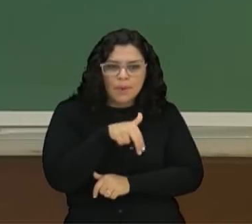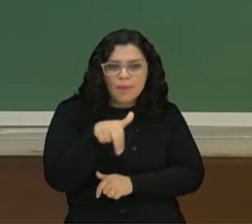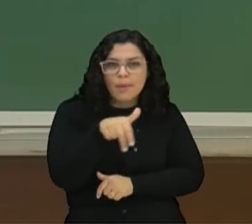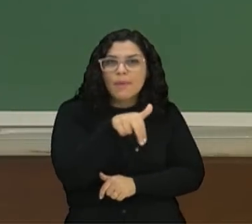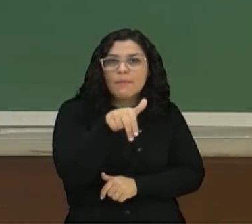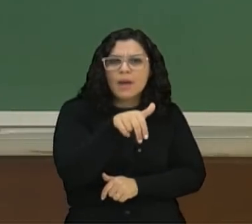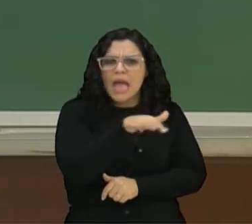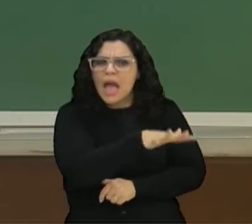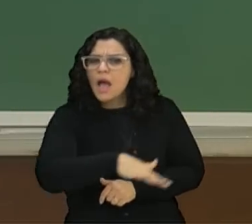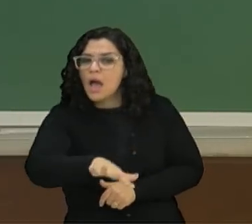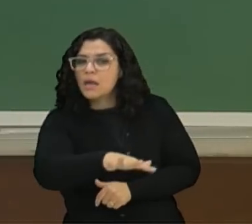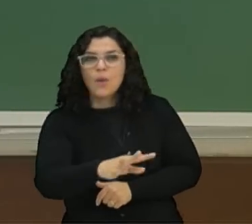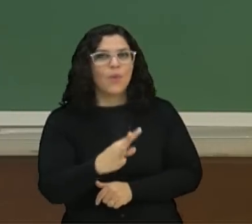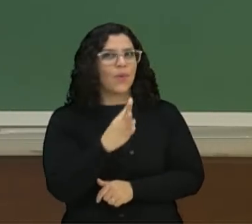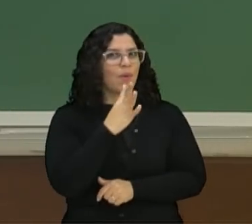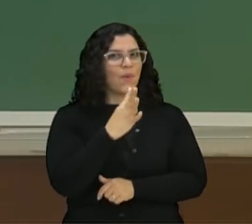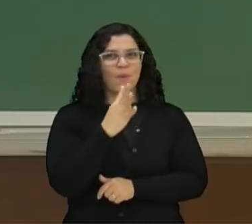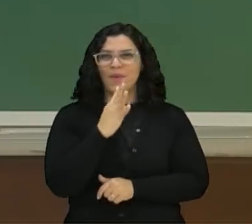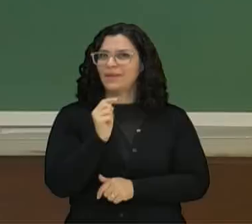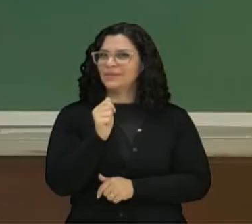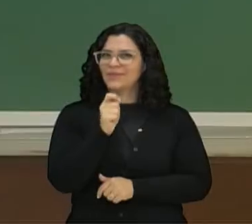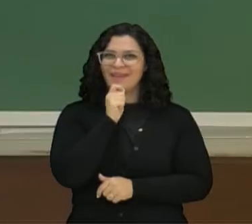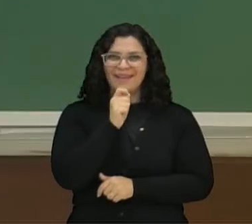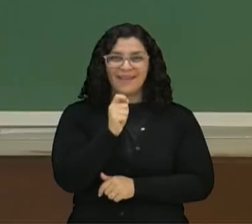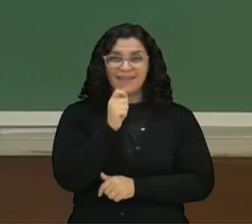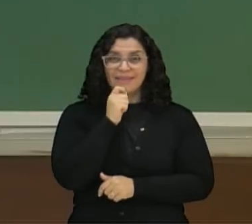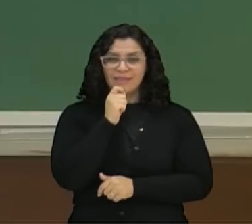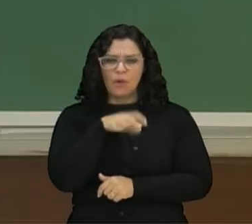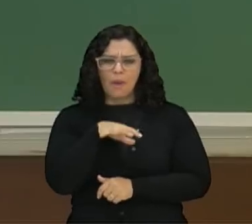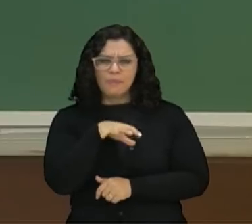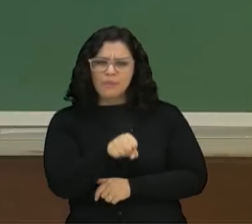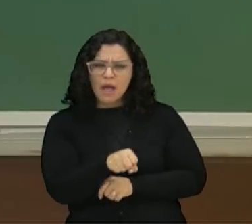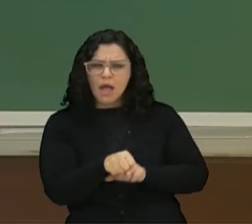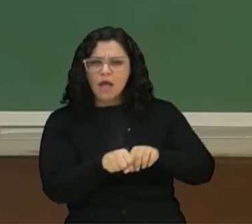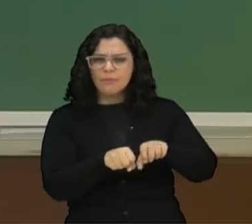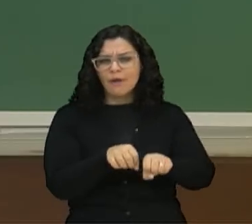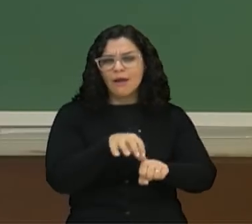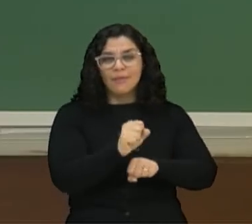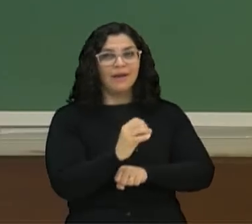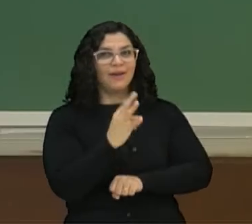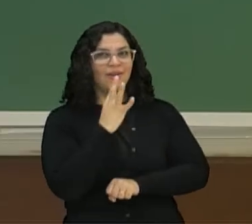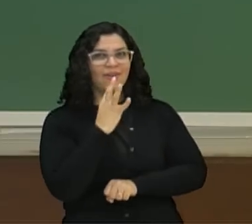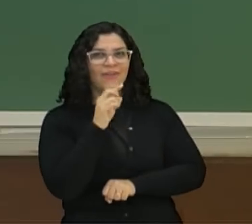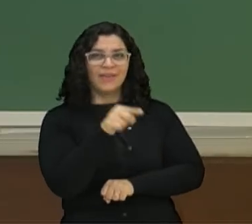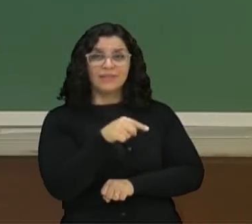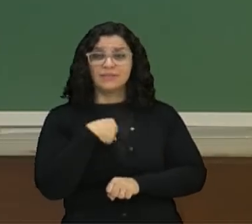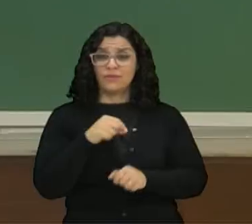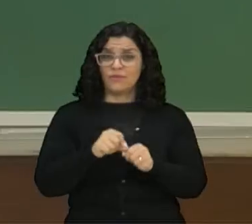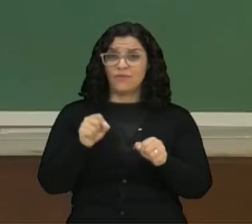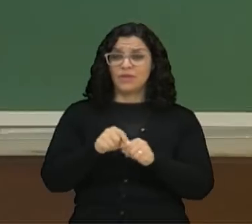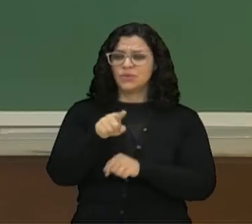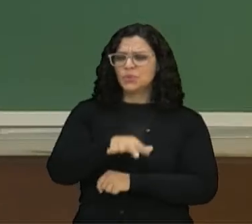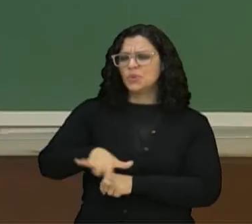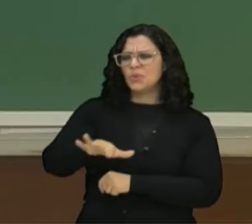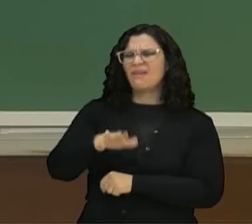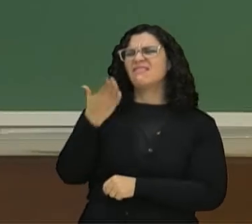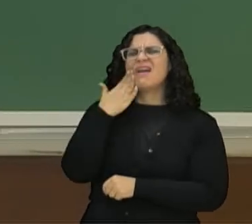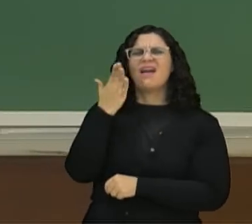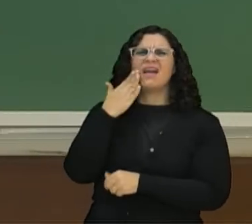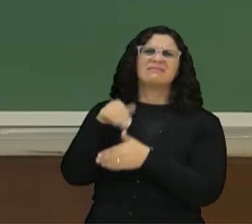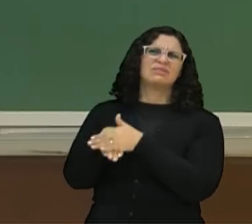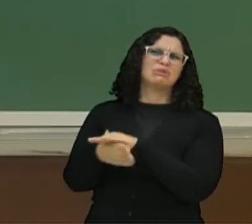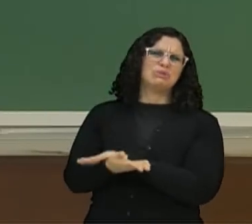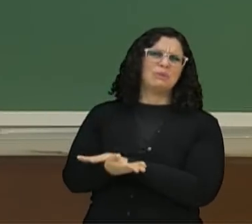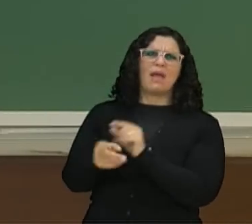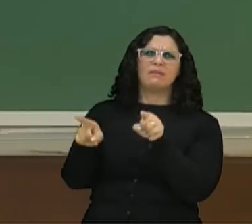espaço desconhecido. Isso que é o bacana, é desbravar, é conhecer. Se eu estou fazendo uma atividade num espaço que eu estou corriqueiramente,